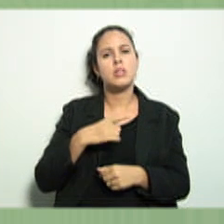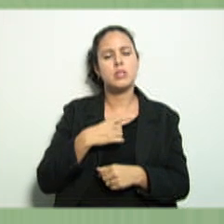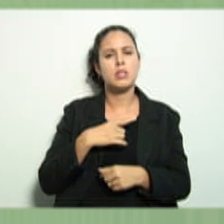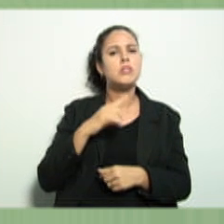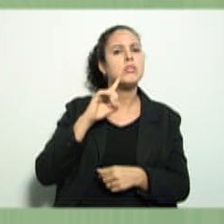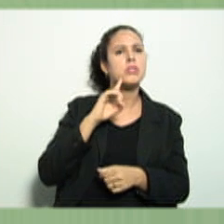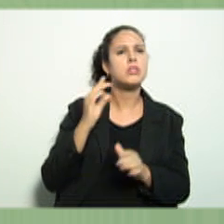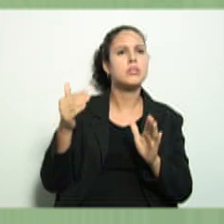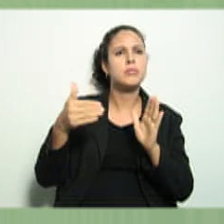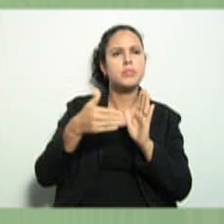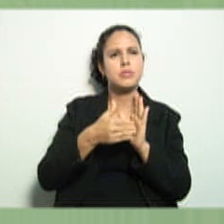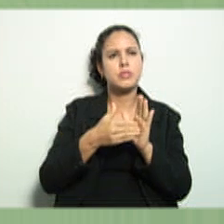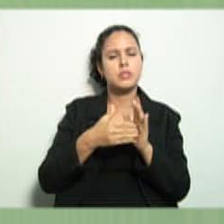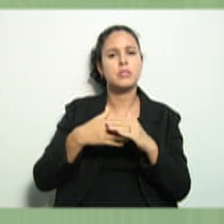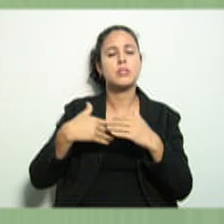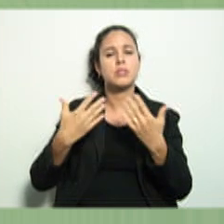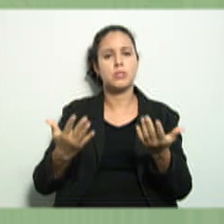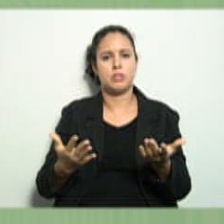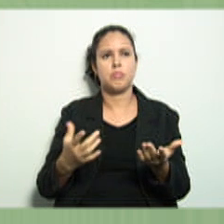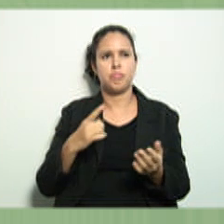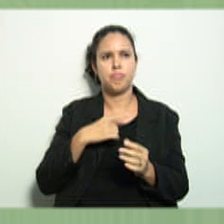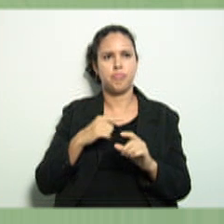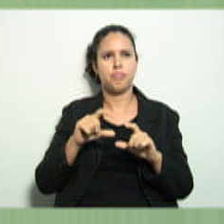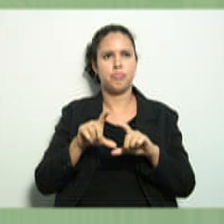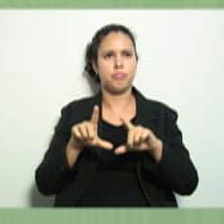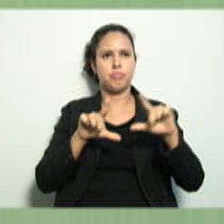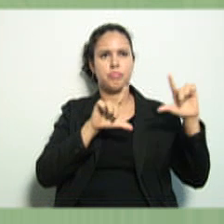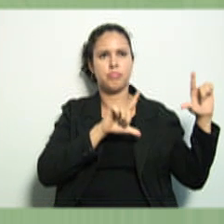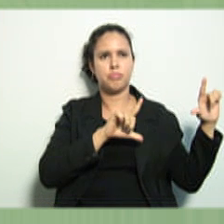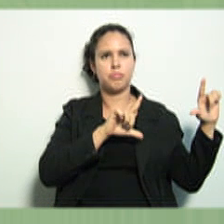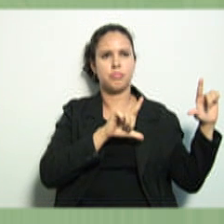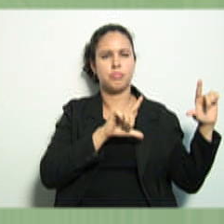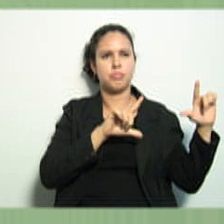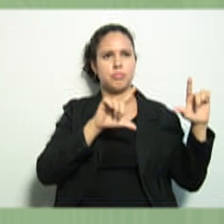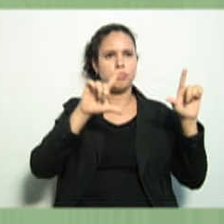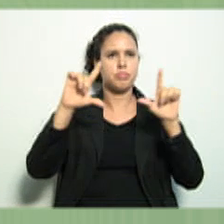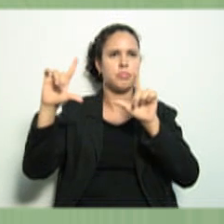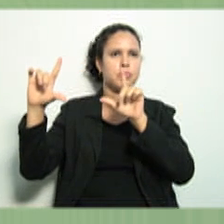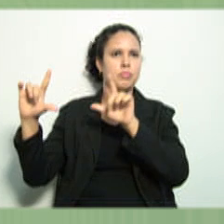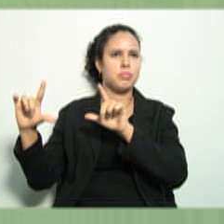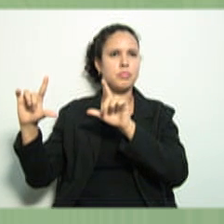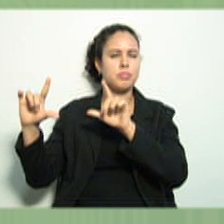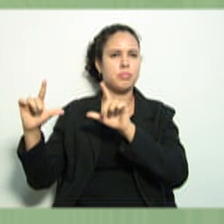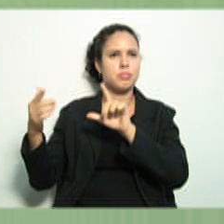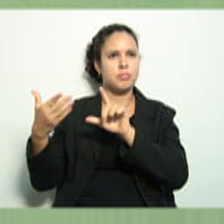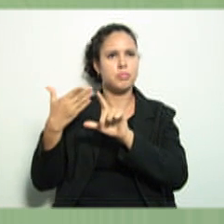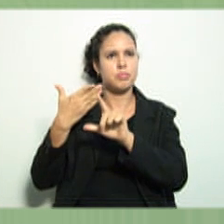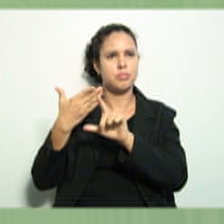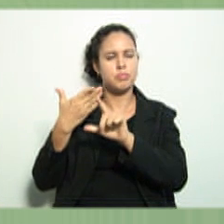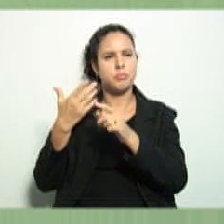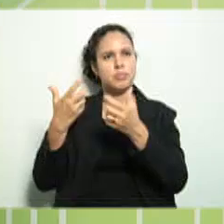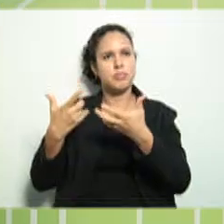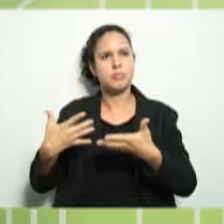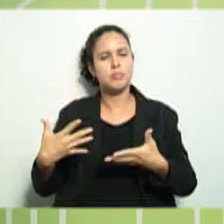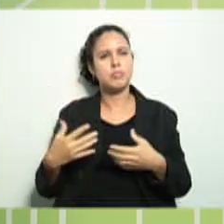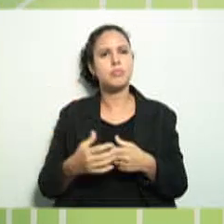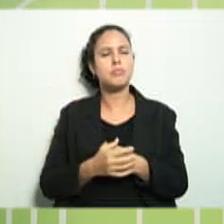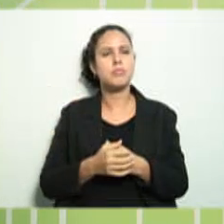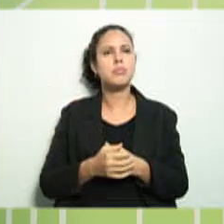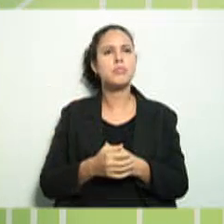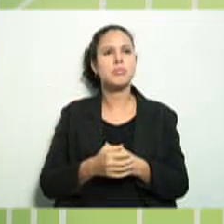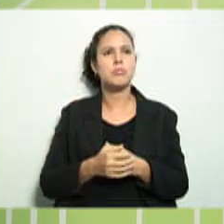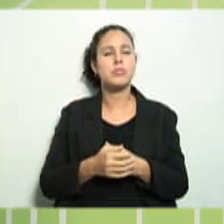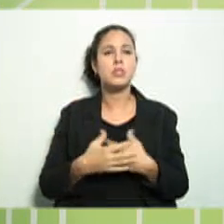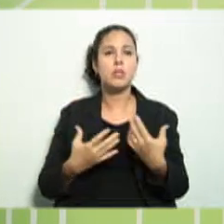questionário sobre economia regional também iniciaram 8 de agosto e vão até 29 de agosto. Perfeito?